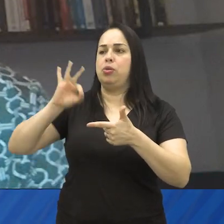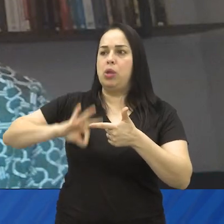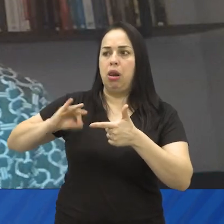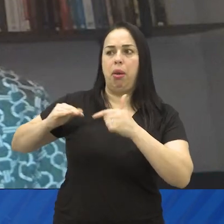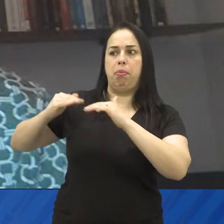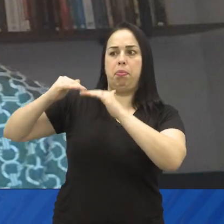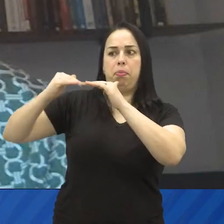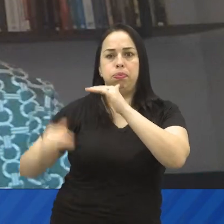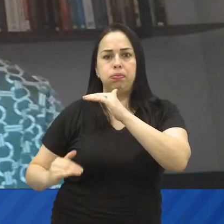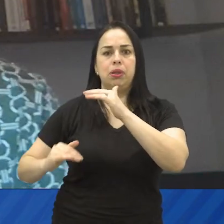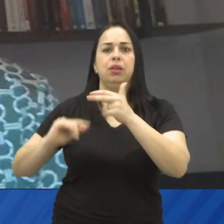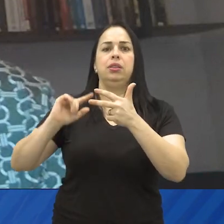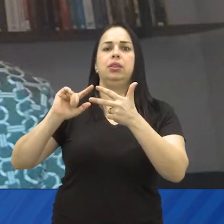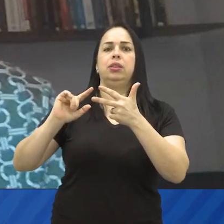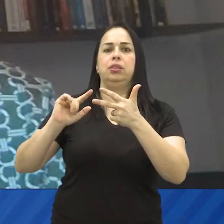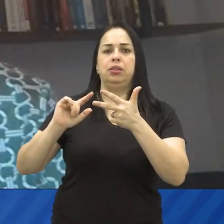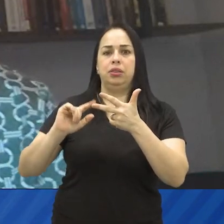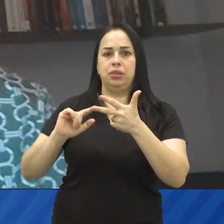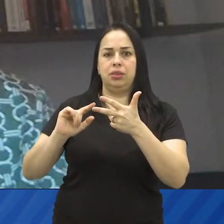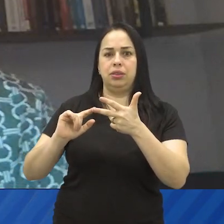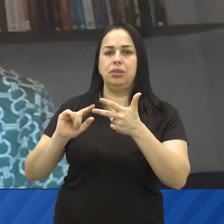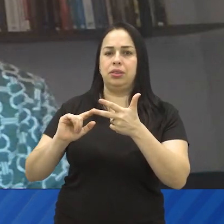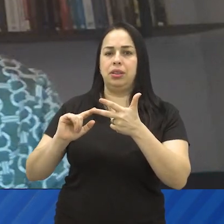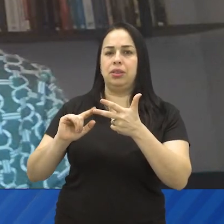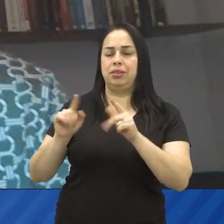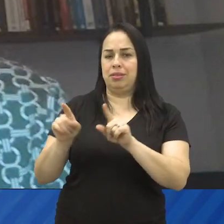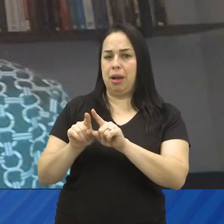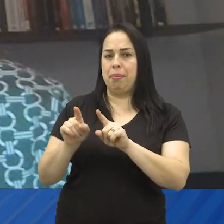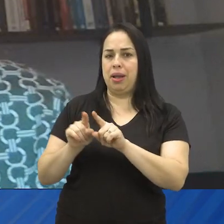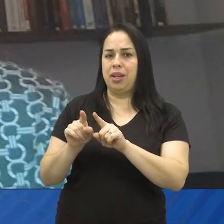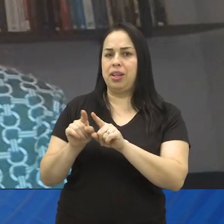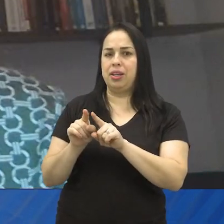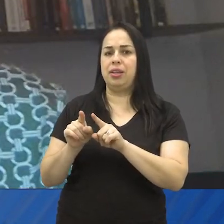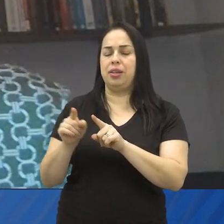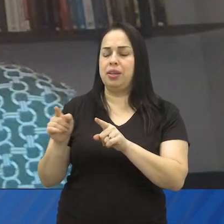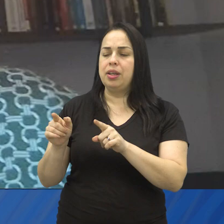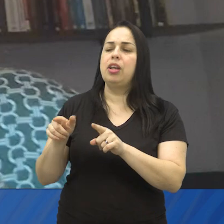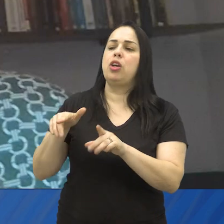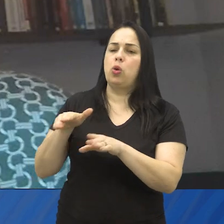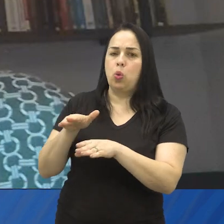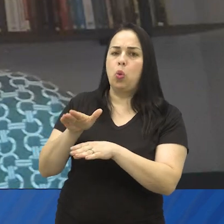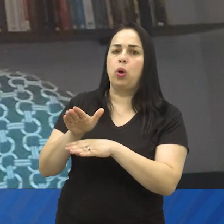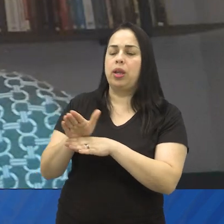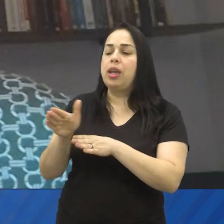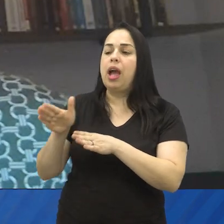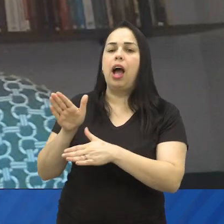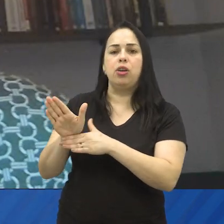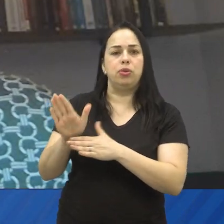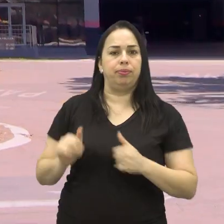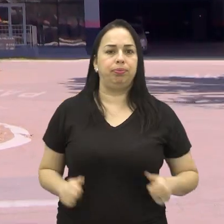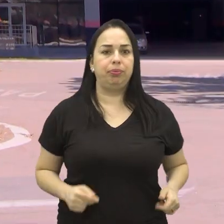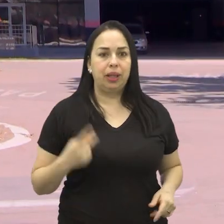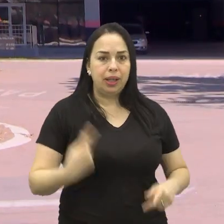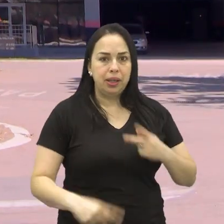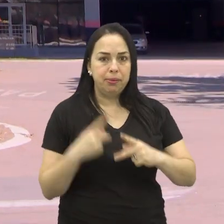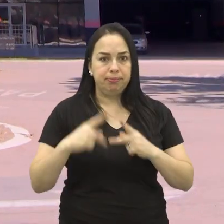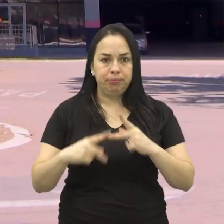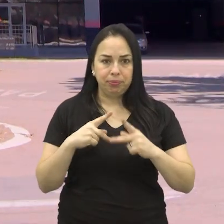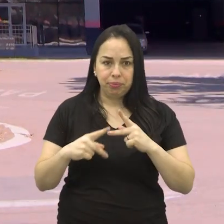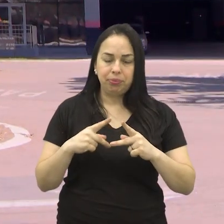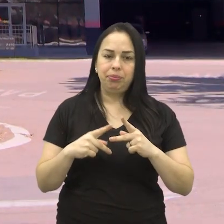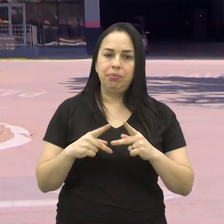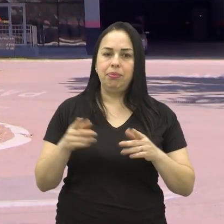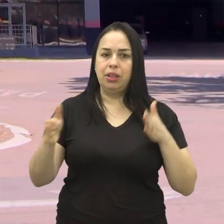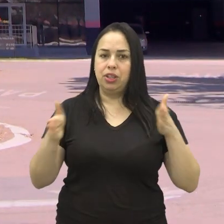desigualdades sociais, escassez nos programas efetivos de prevenção e que priorizem essa faixa etária. Em São José